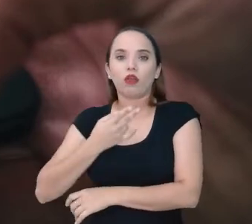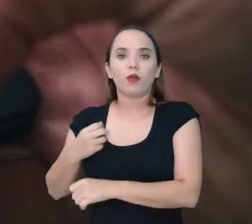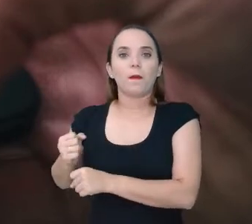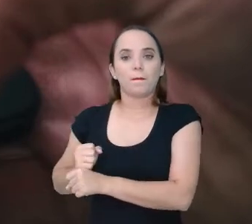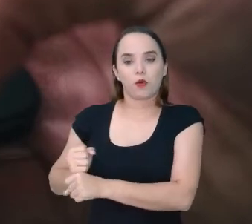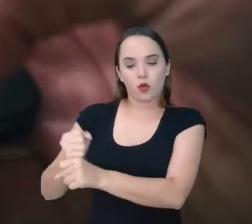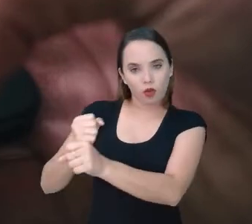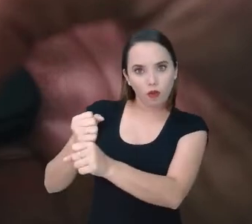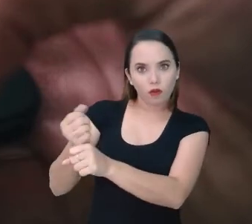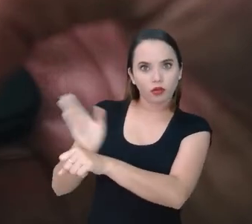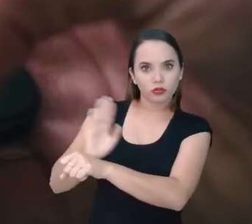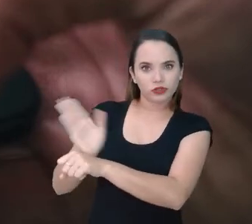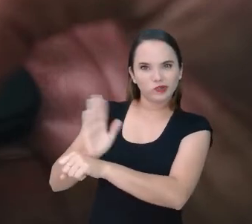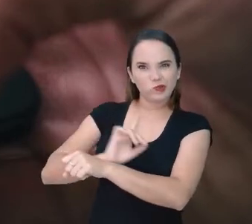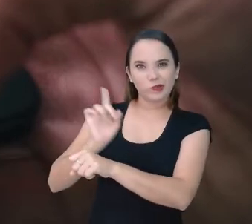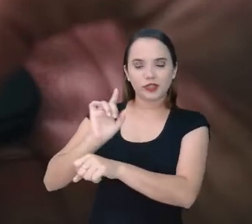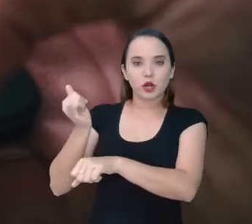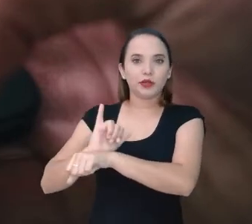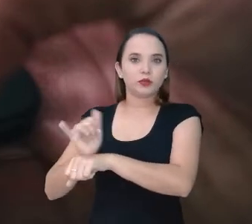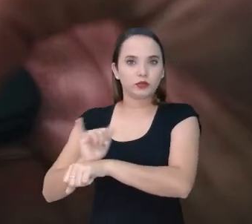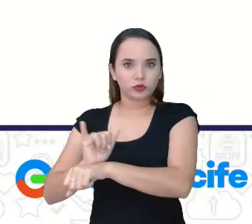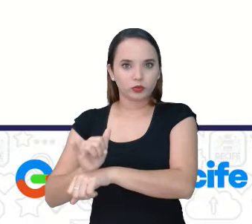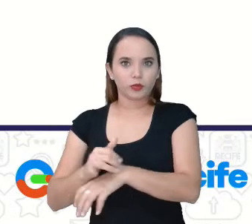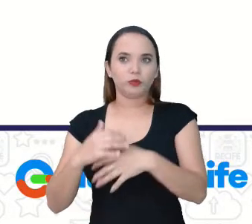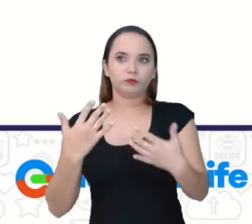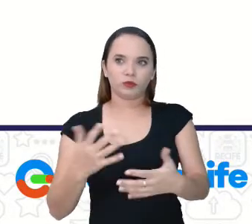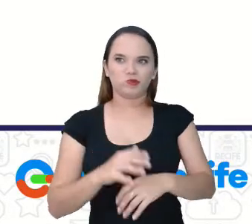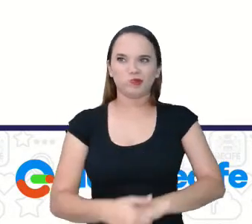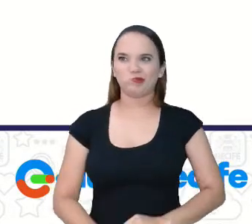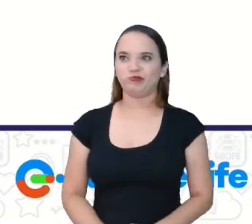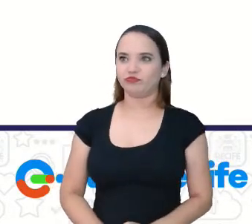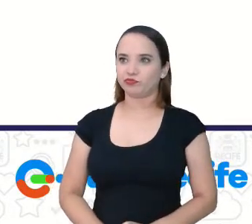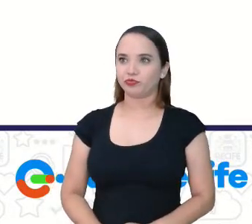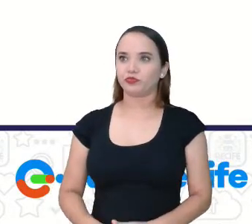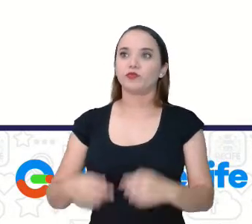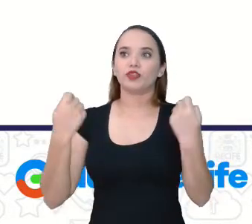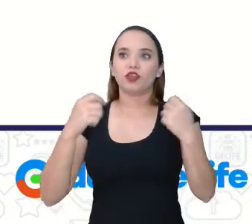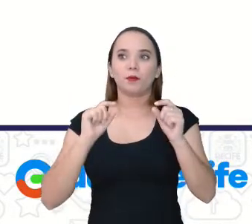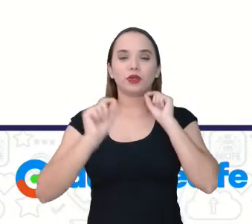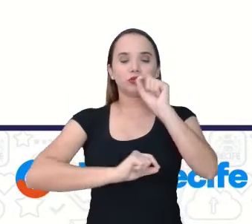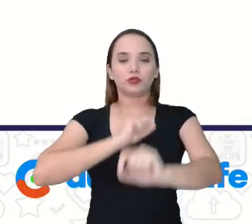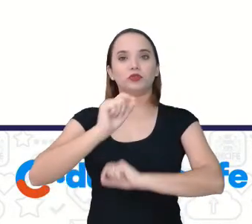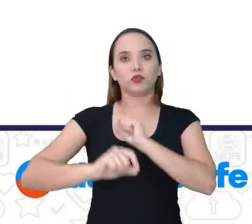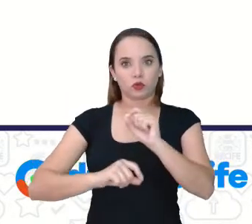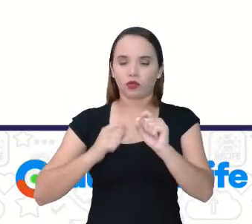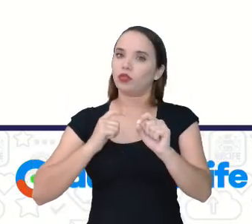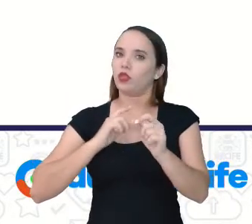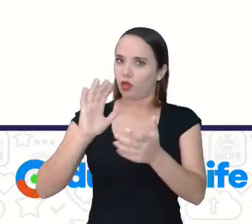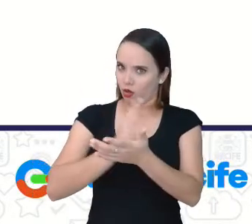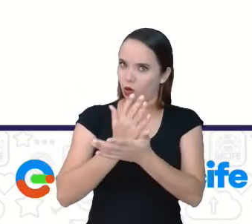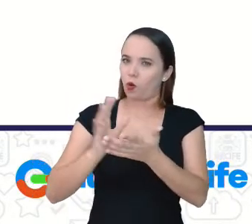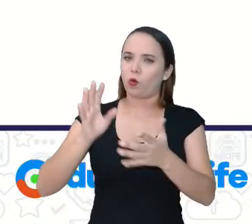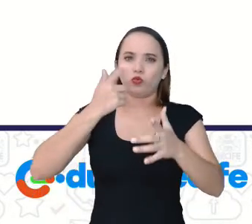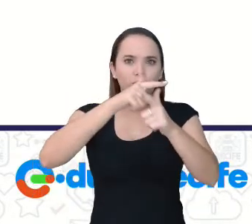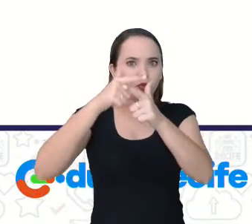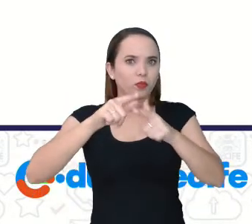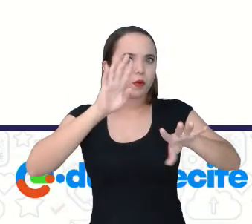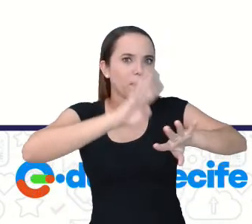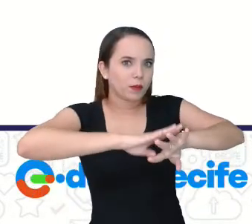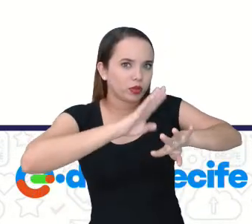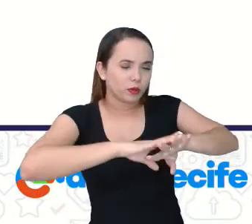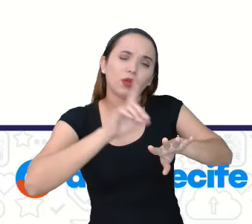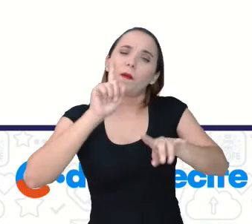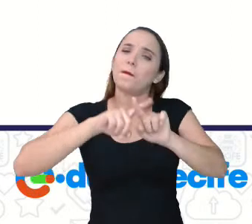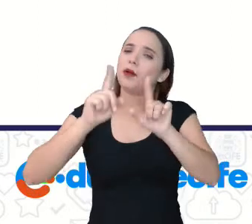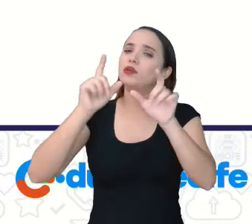na plataforma do YouTube por ano, certo? Então, a gente precisa fazer aí alguns cálculos